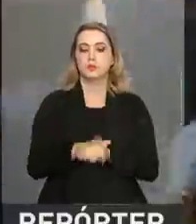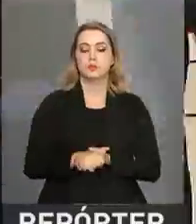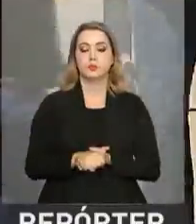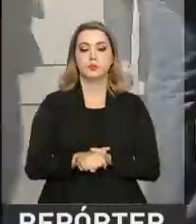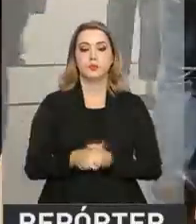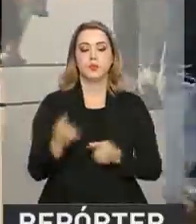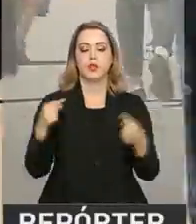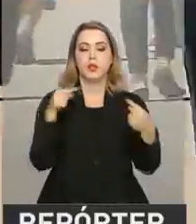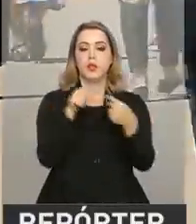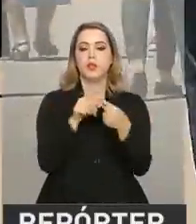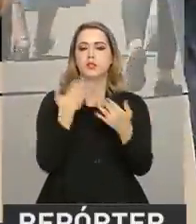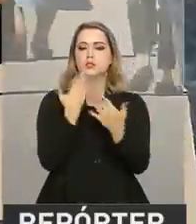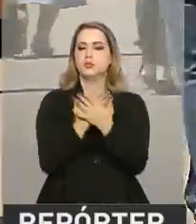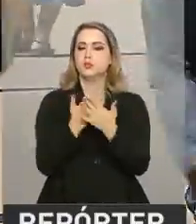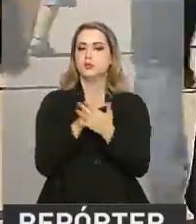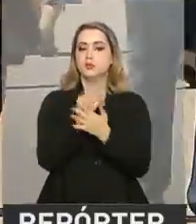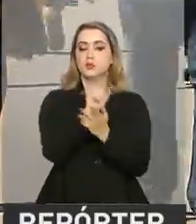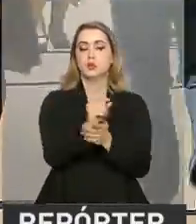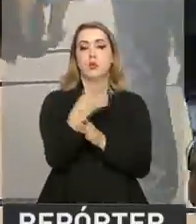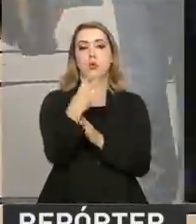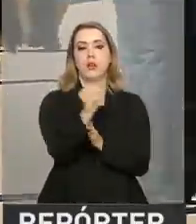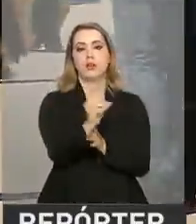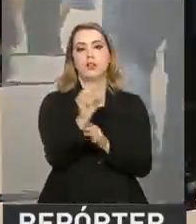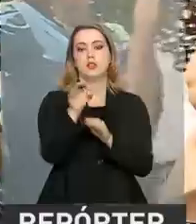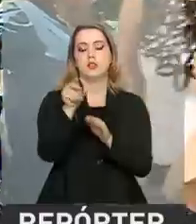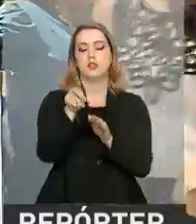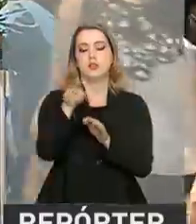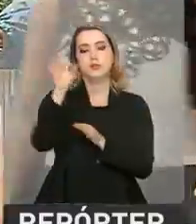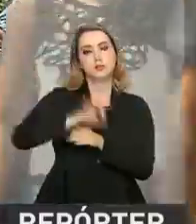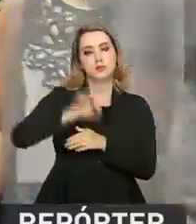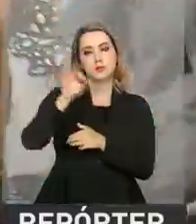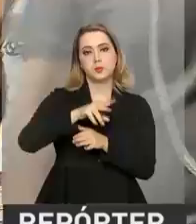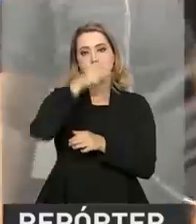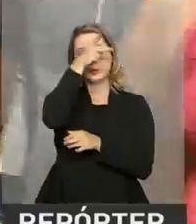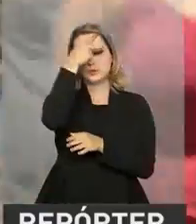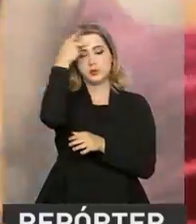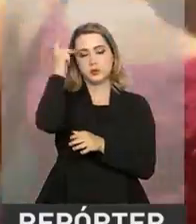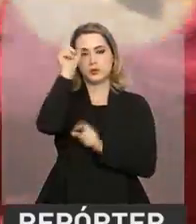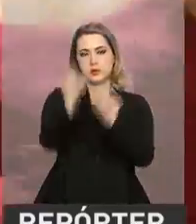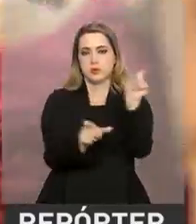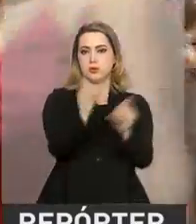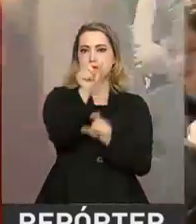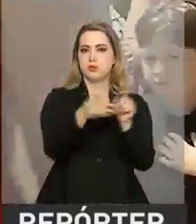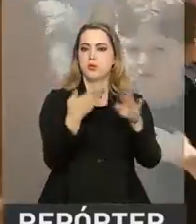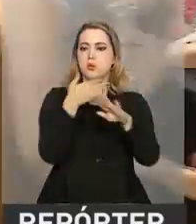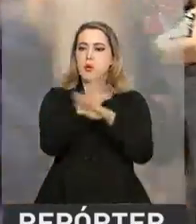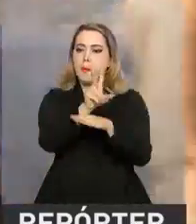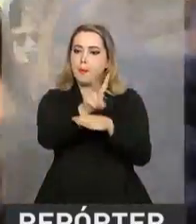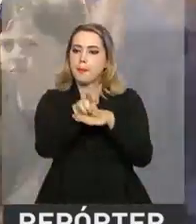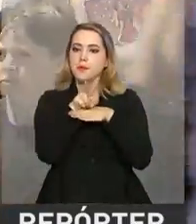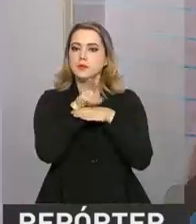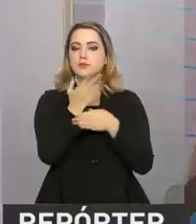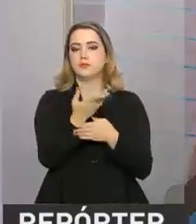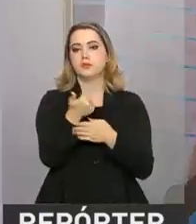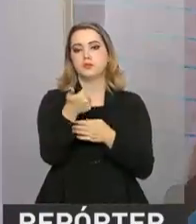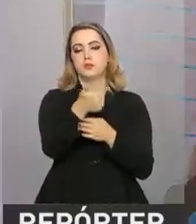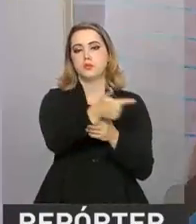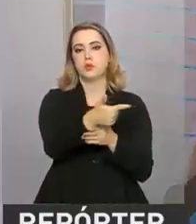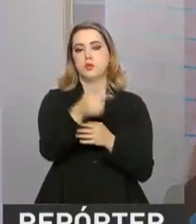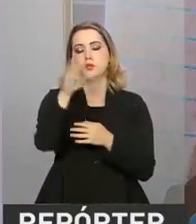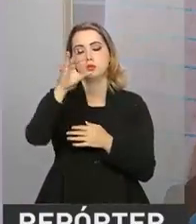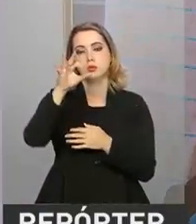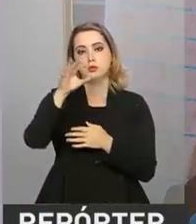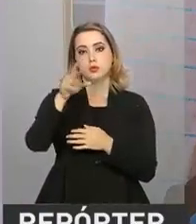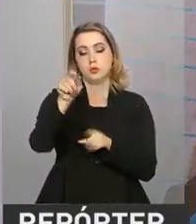De acordo com o estudo, 40% dos entrevistados tiveram acesso a crédito nos últimos 12 meses. Mas para